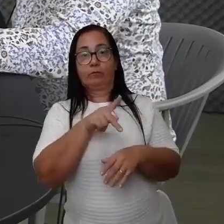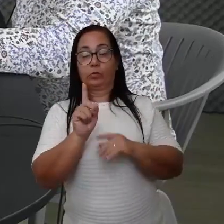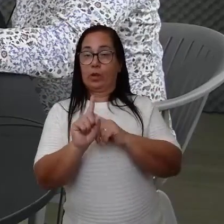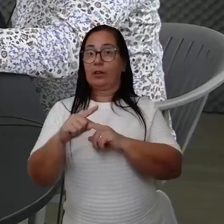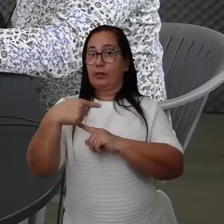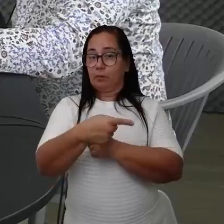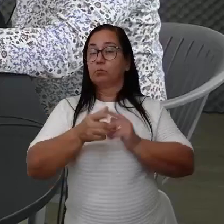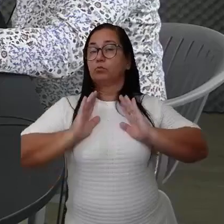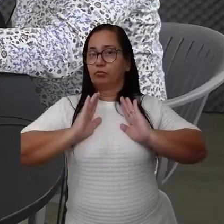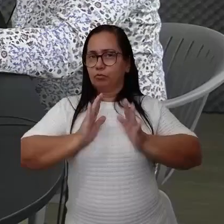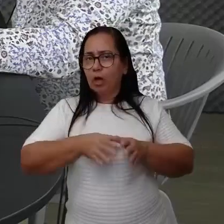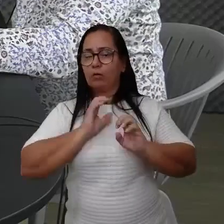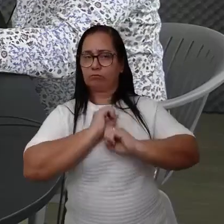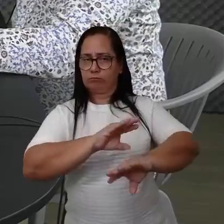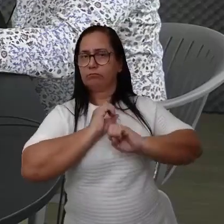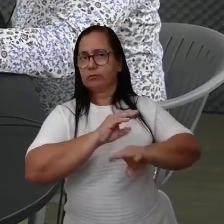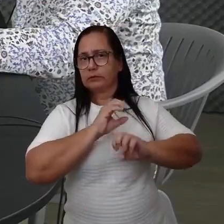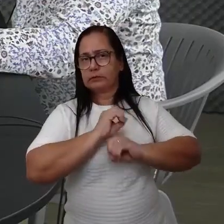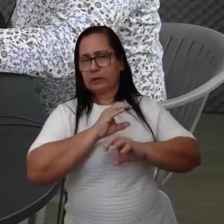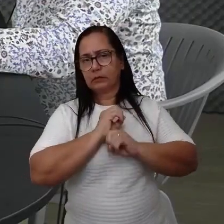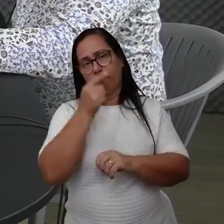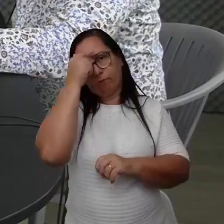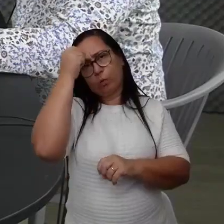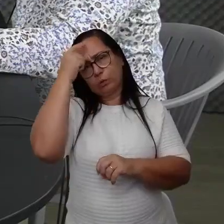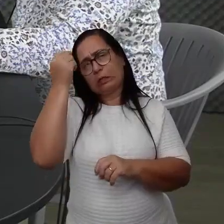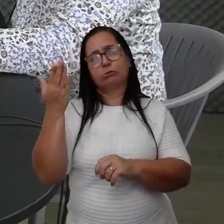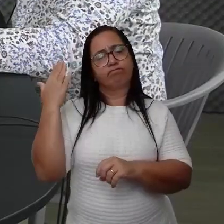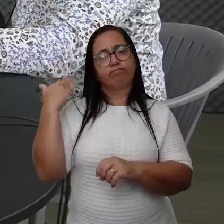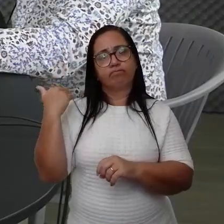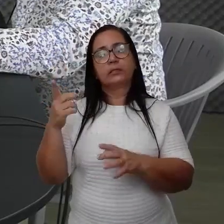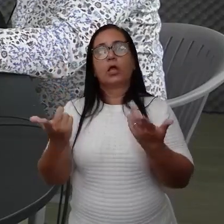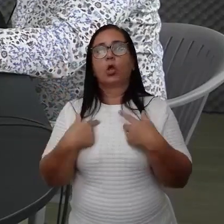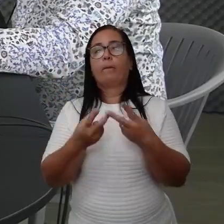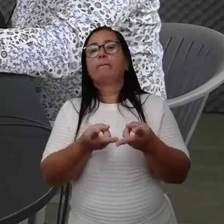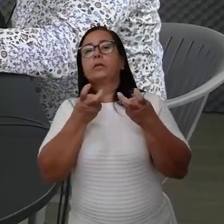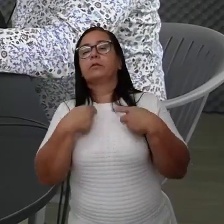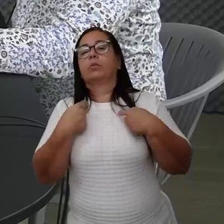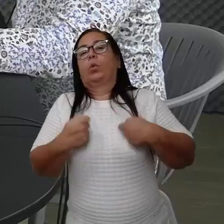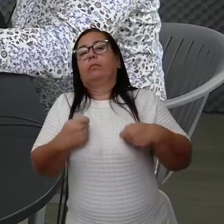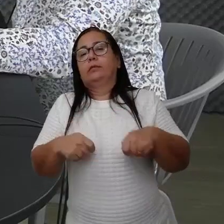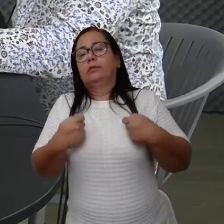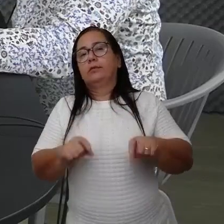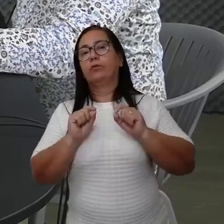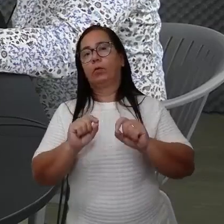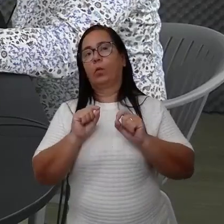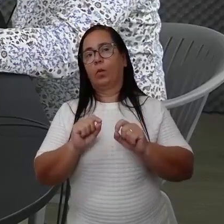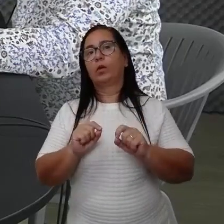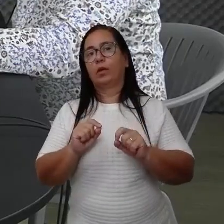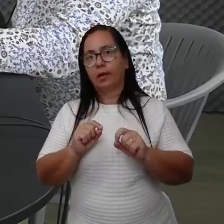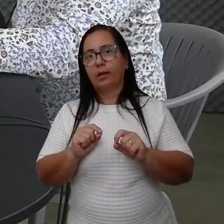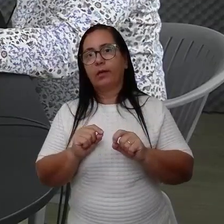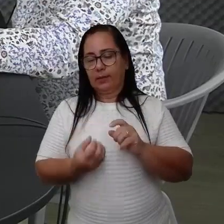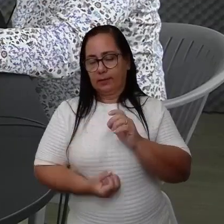estava dando aula numa faculdade, na época, eu percebi que eu precisava formar essa professora em